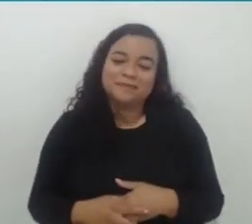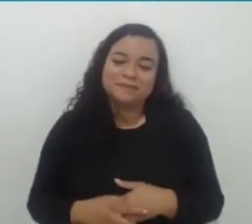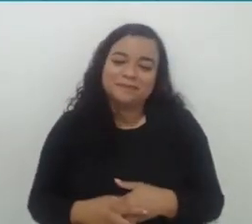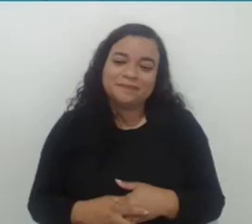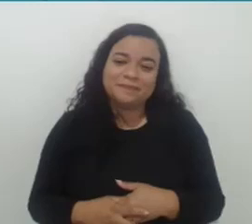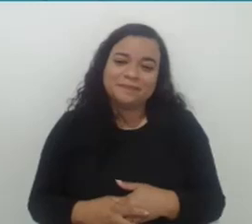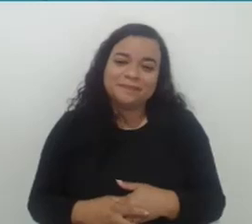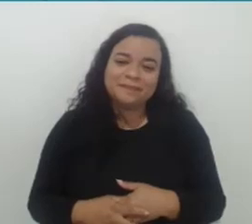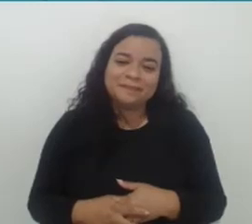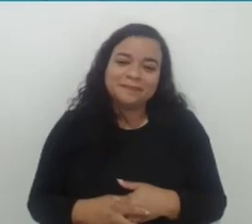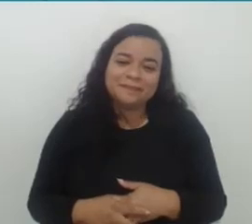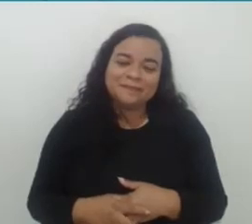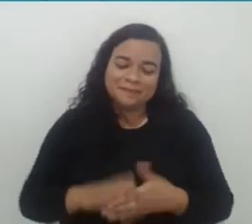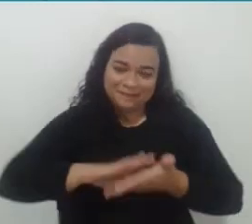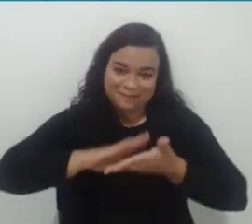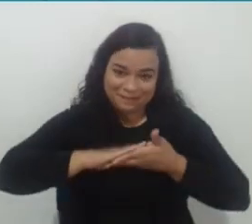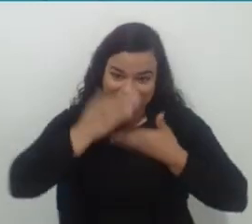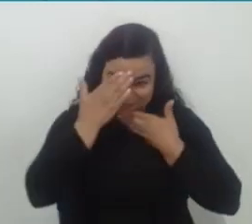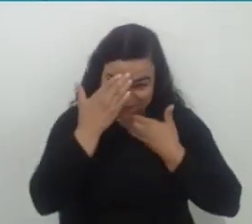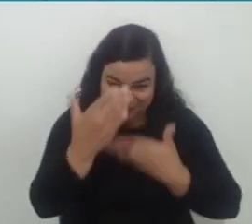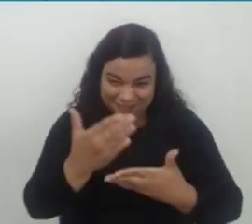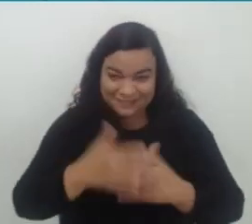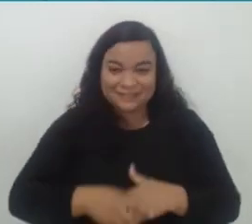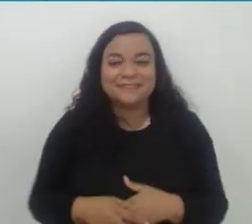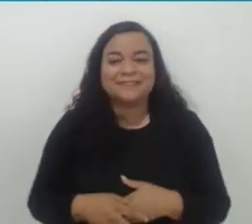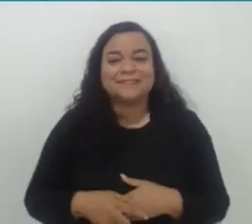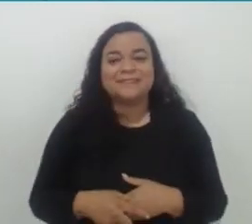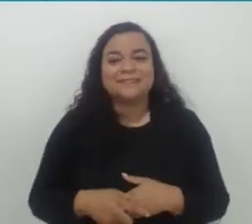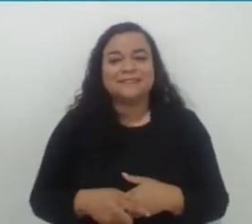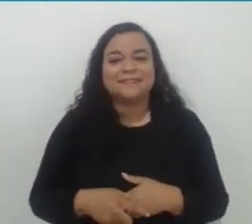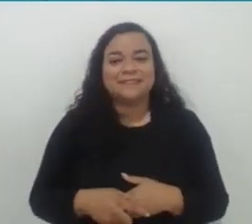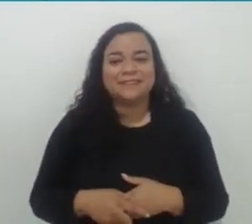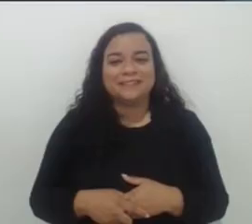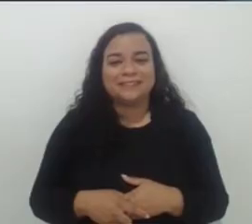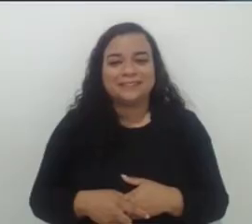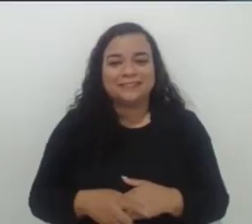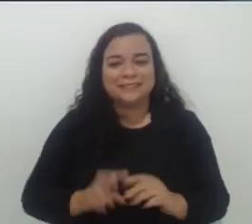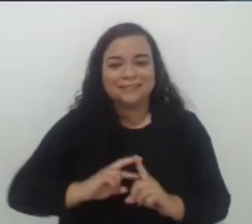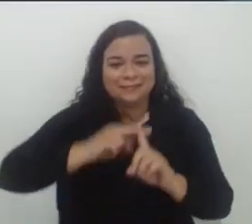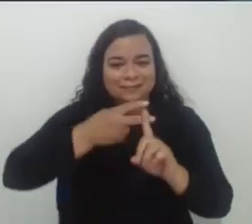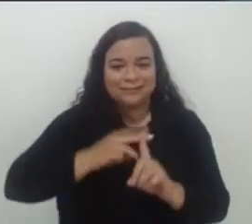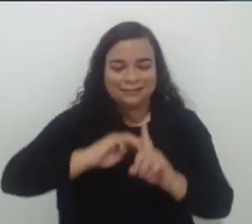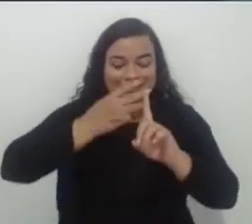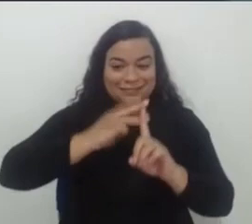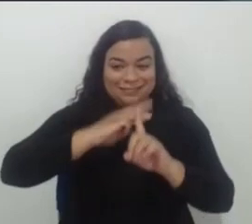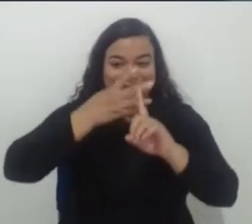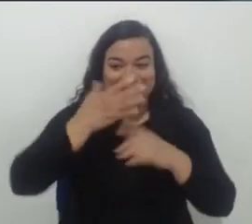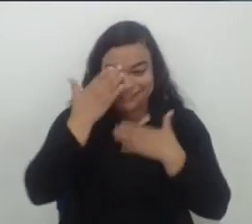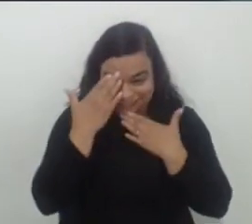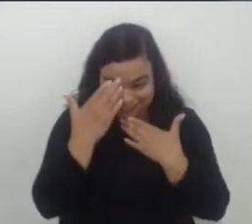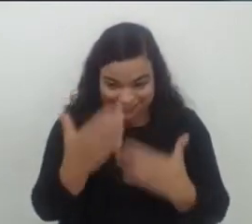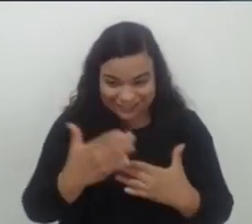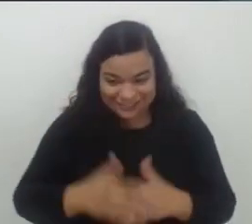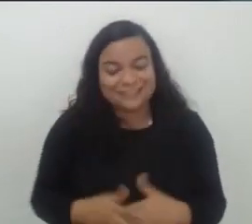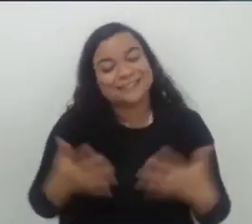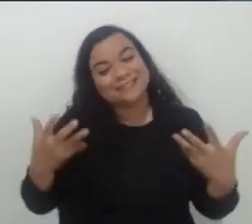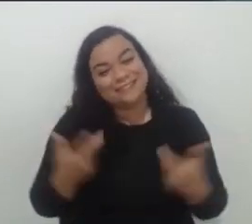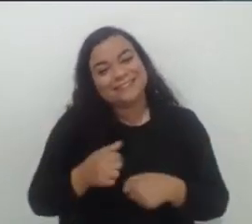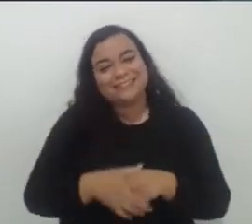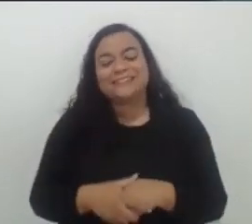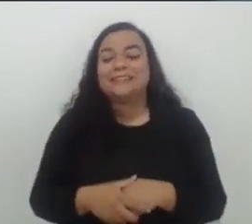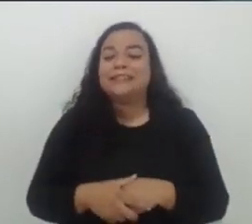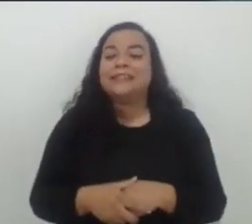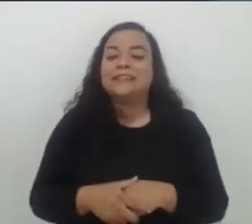aí. É levado ao cubo, ao triplo, ao número grandioso. Muito obrigada. Mas a